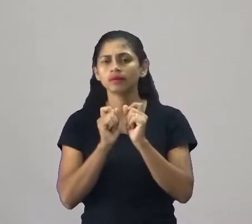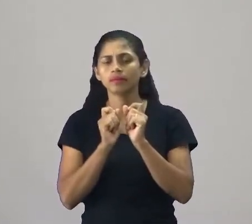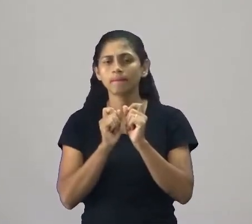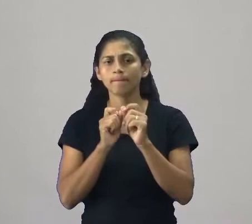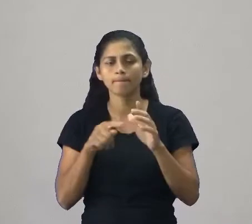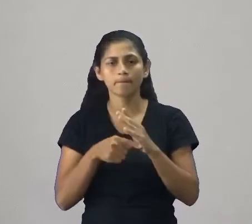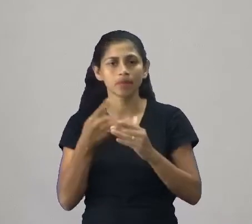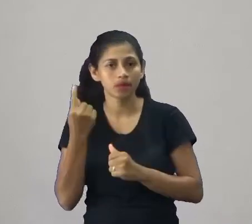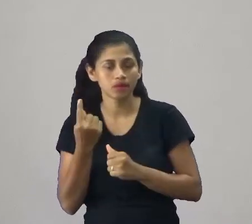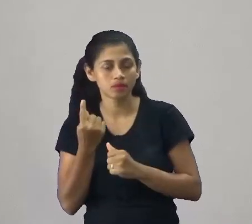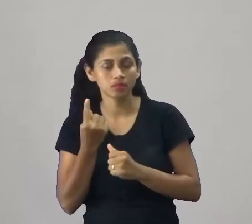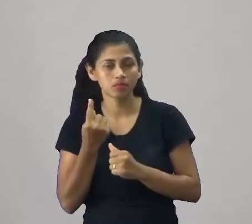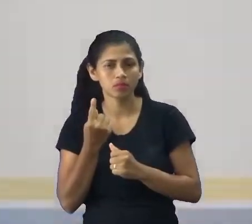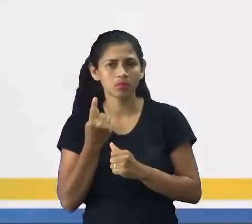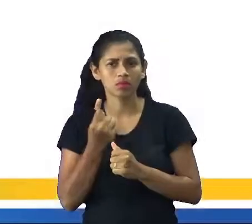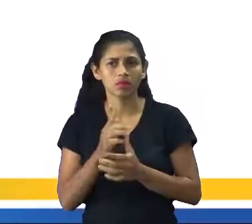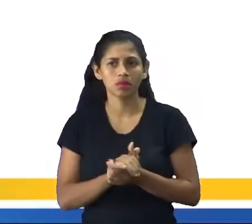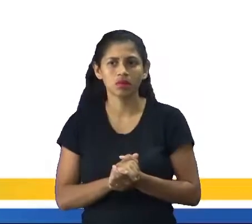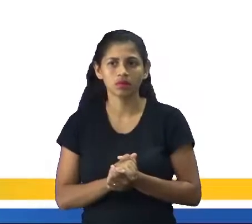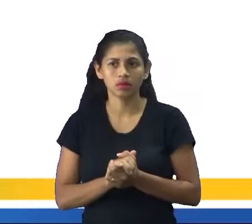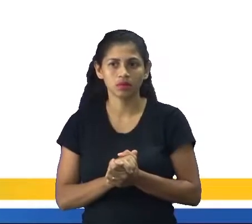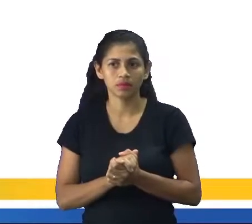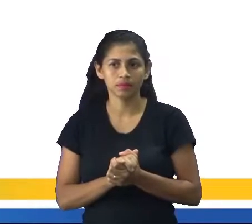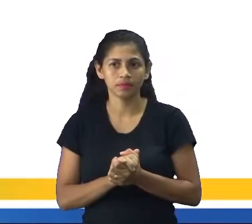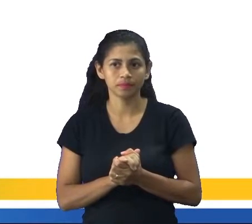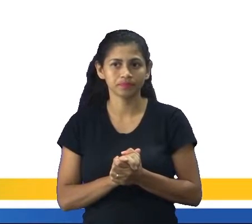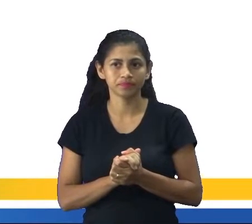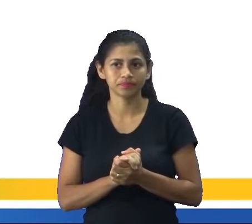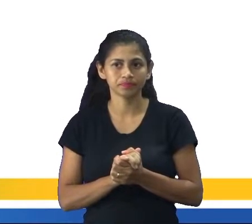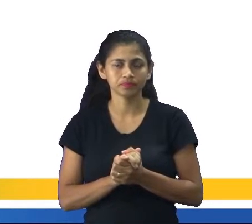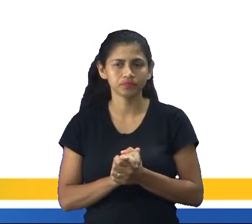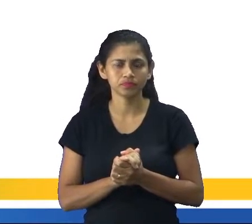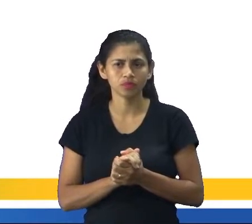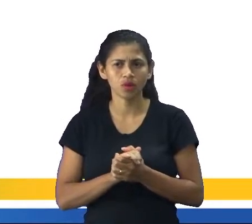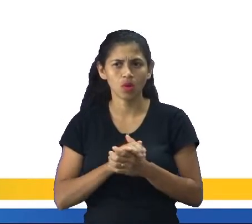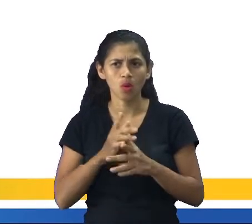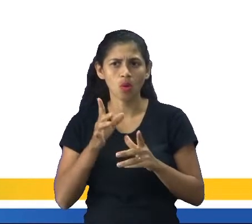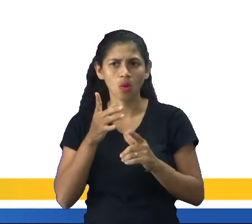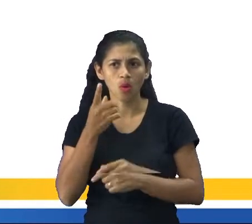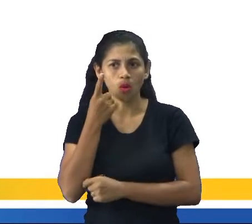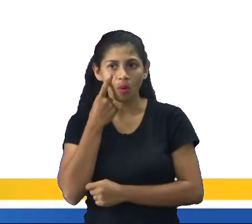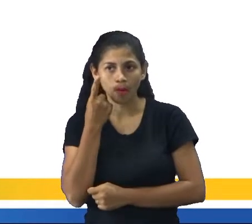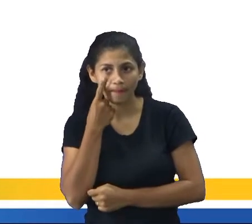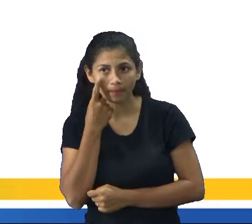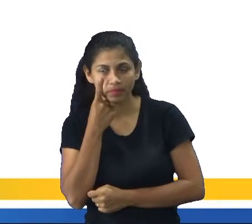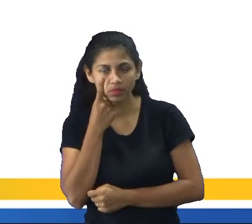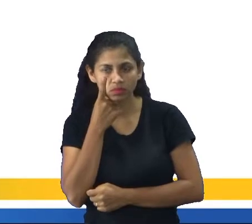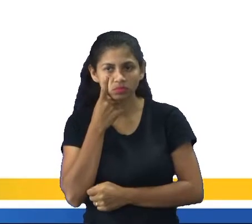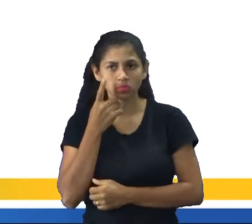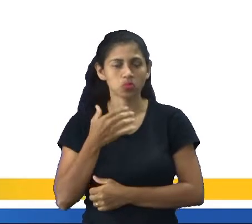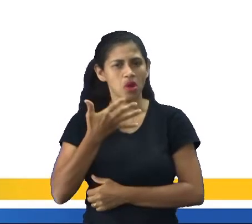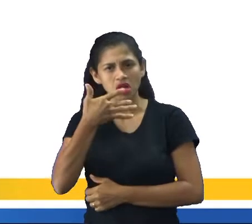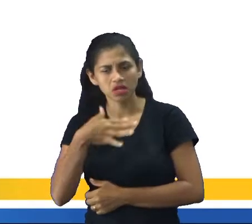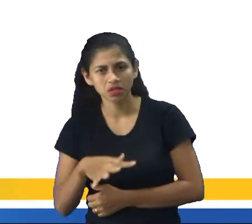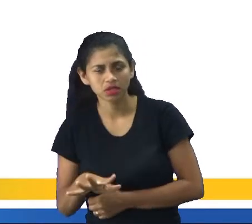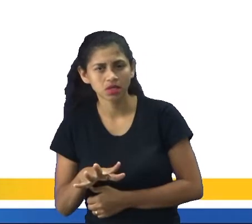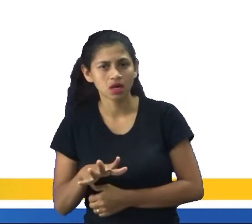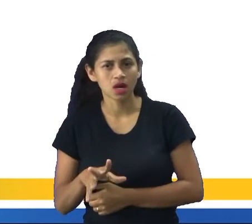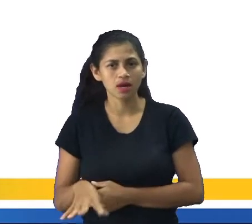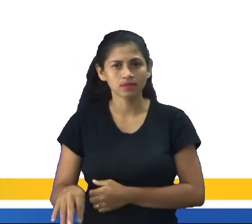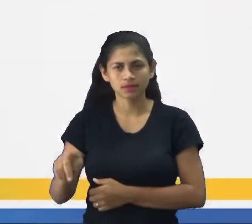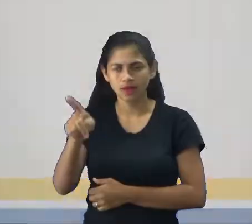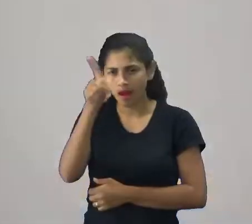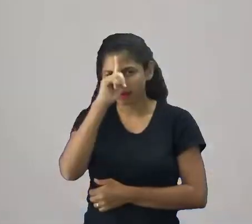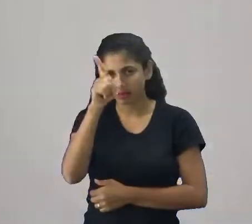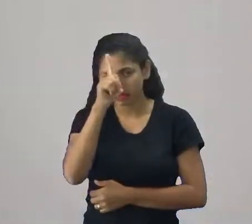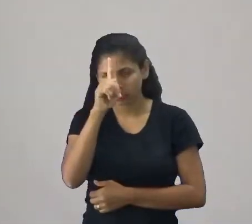o aspecto de quem joga. Vamos voltar, deixa em tela. A gente pode observar que joga criança, adultos. É